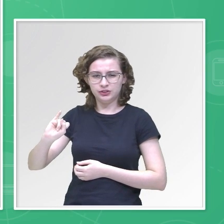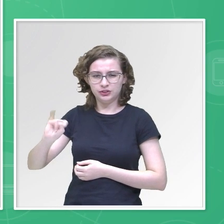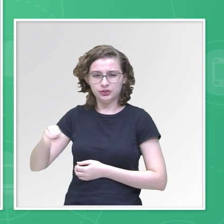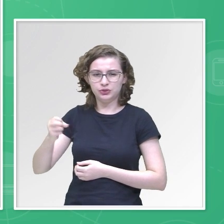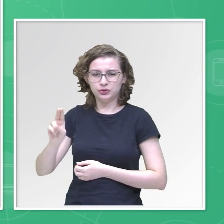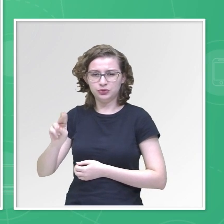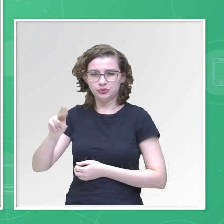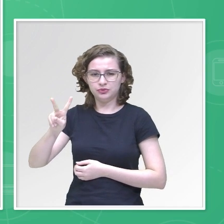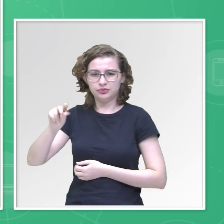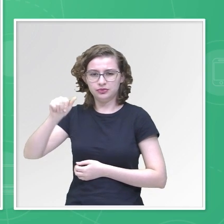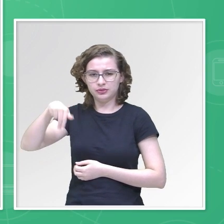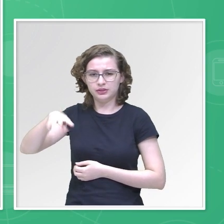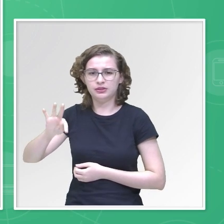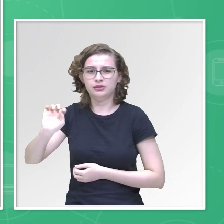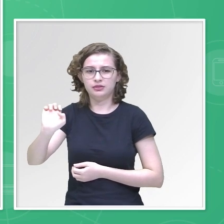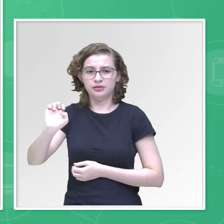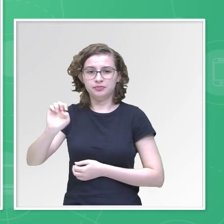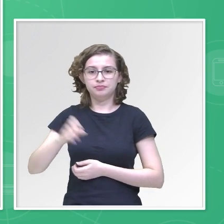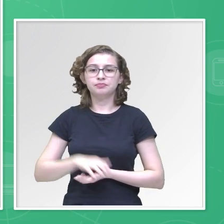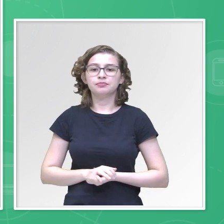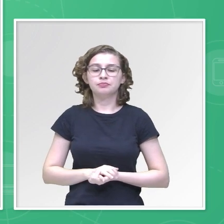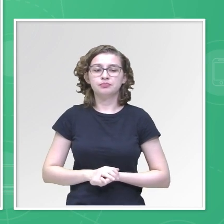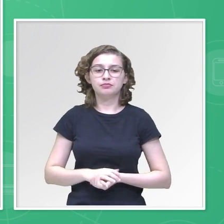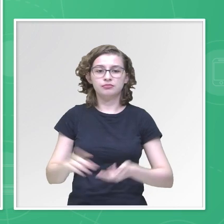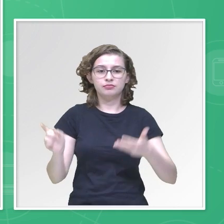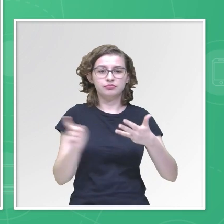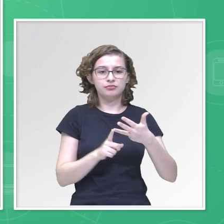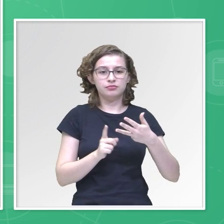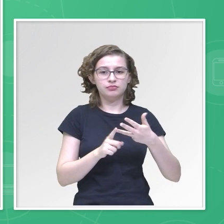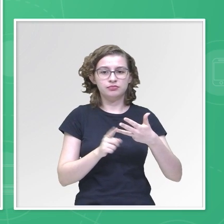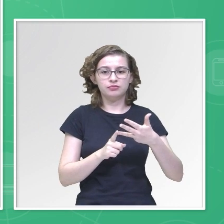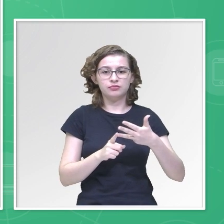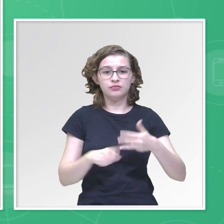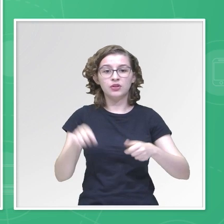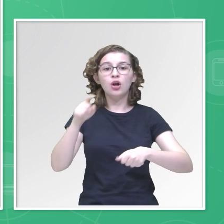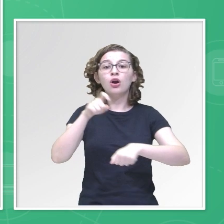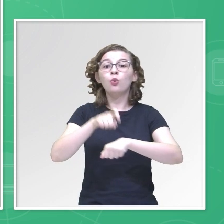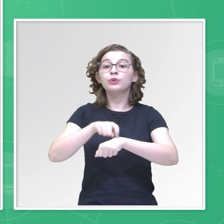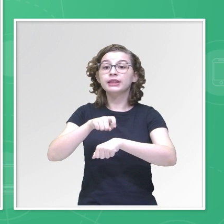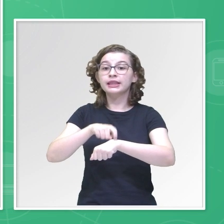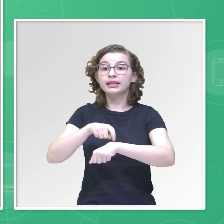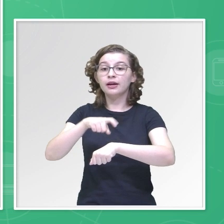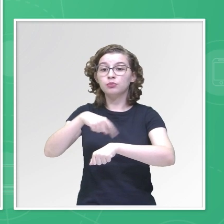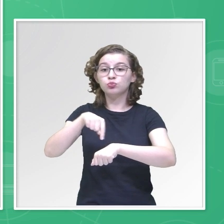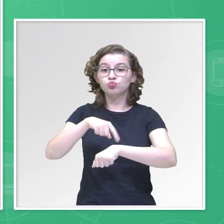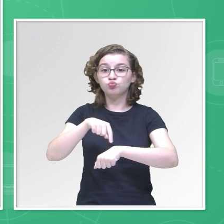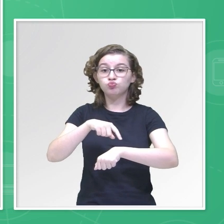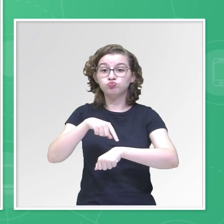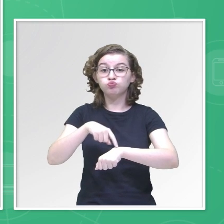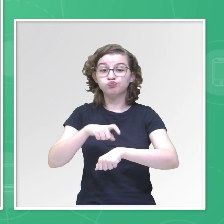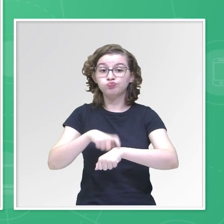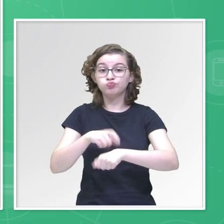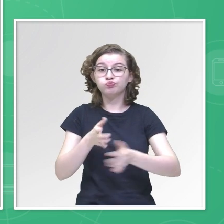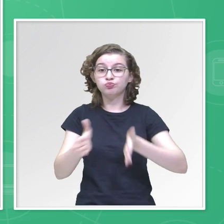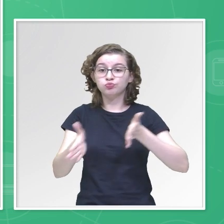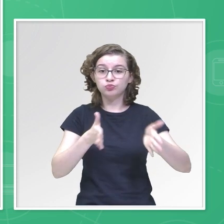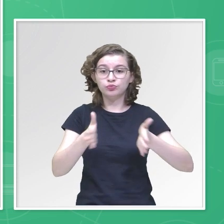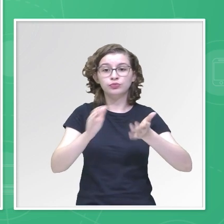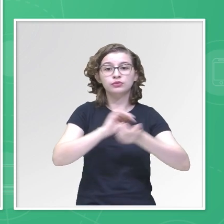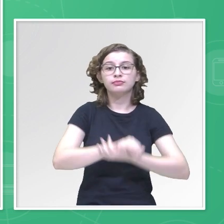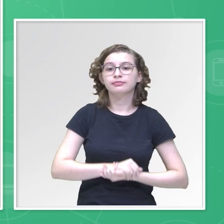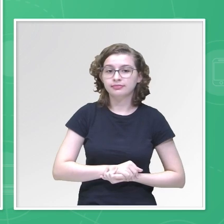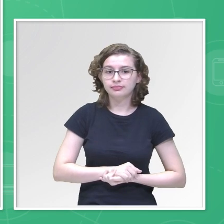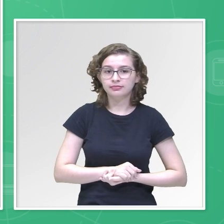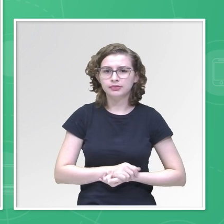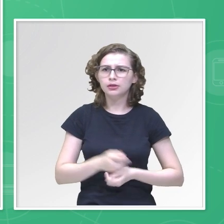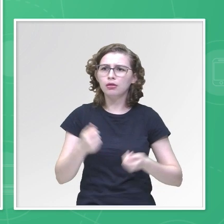muito importante como elemento da narrativa porque gente não tem como se contar uma história